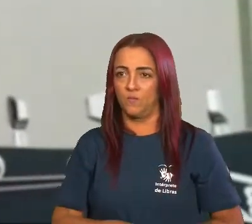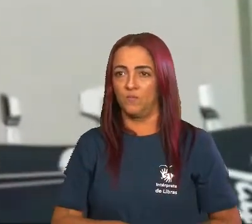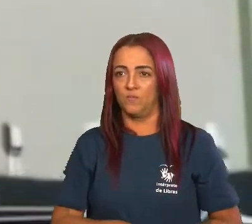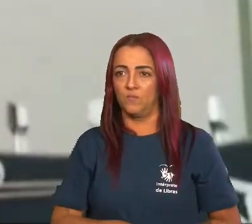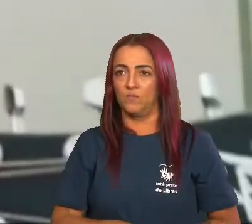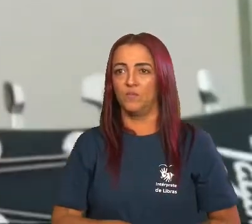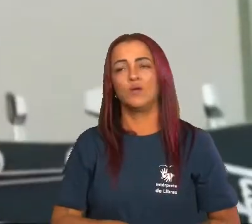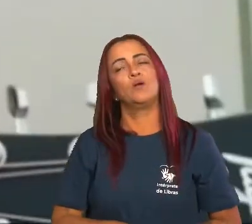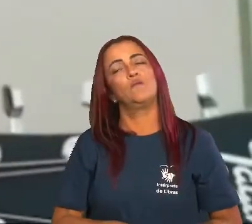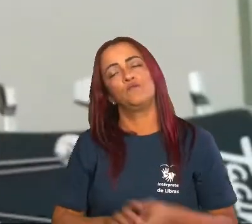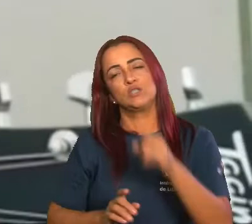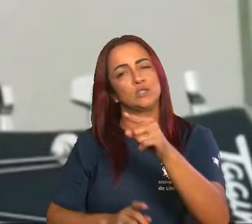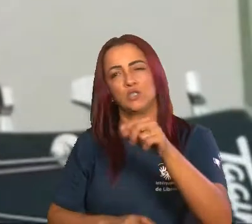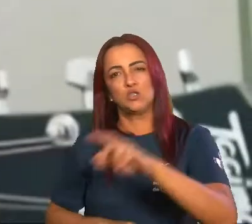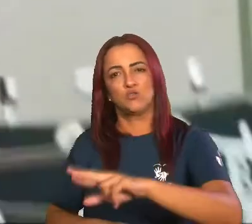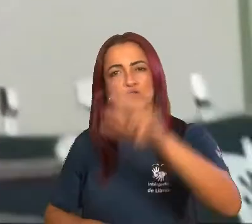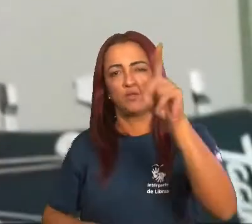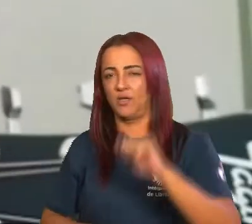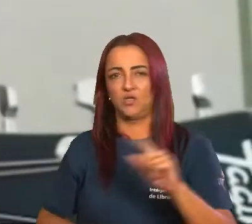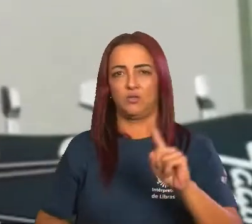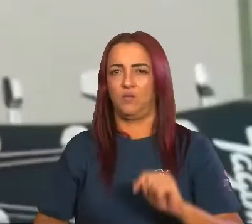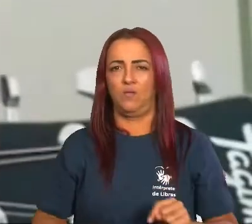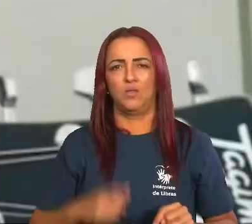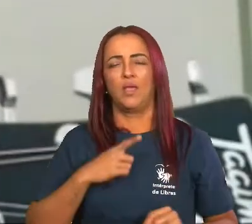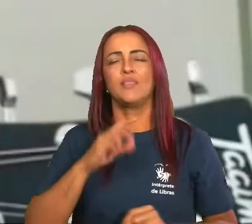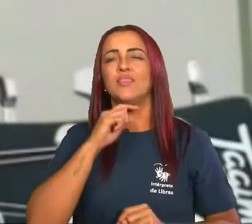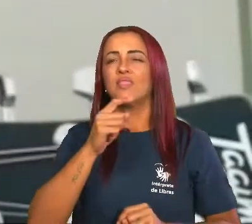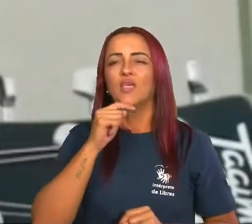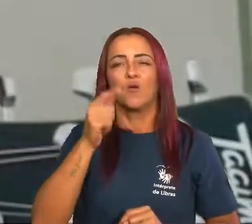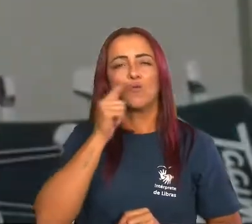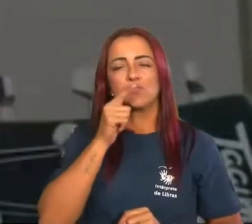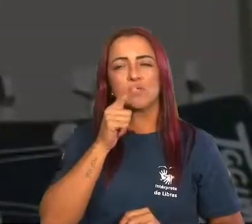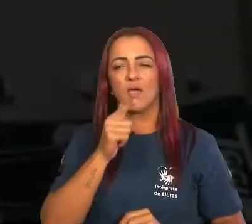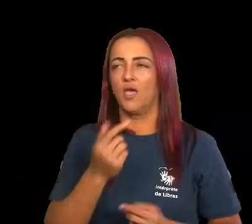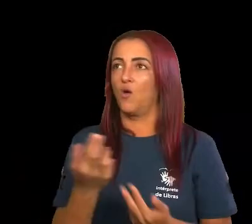Não é que você seja diferente, é que ninguém consegue ser igual.